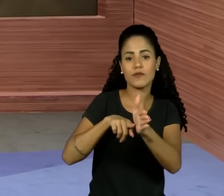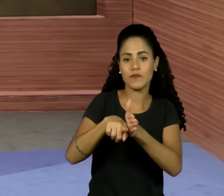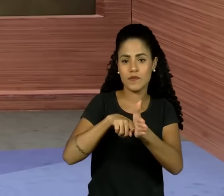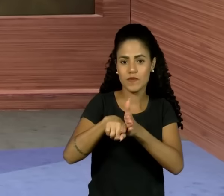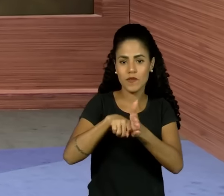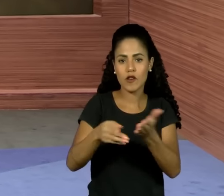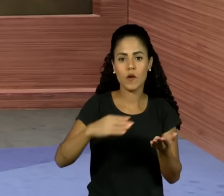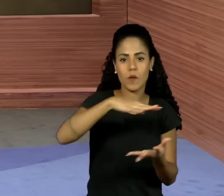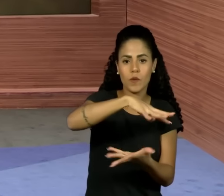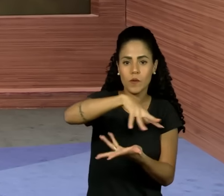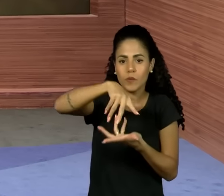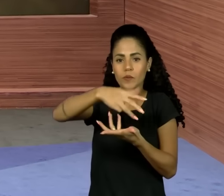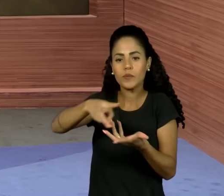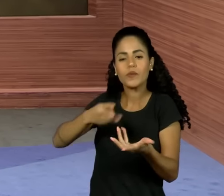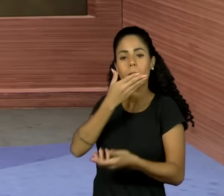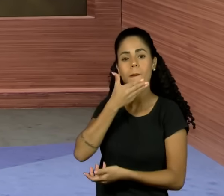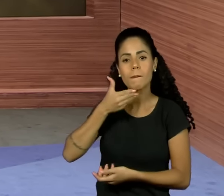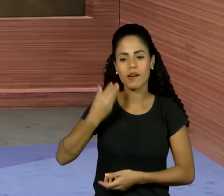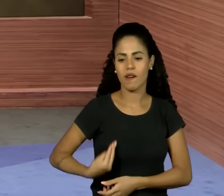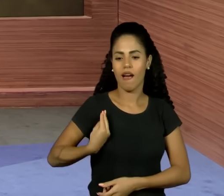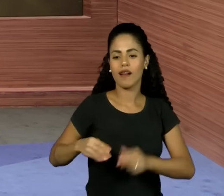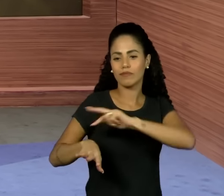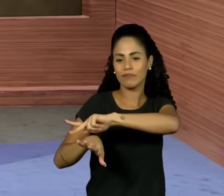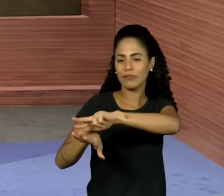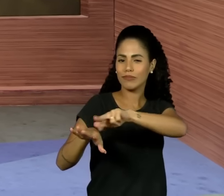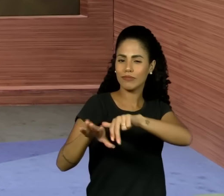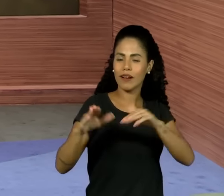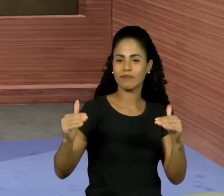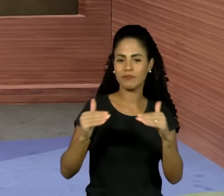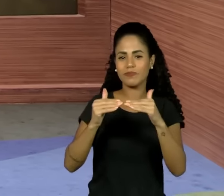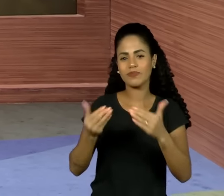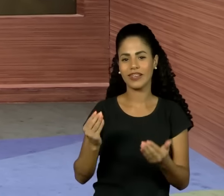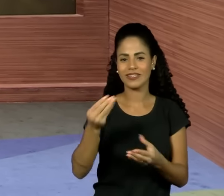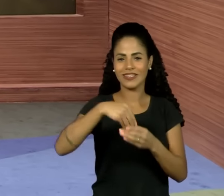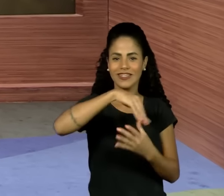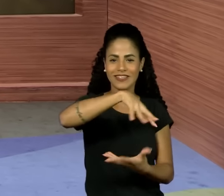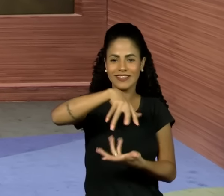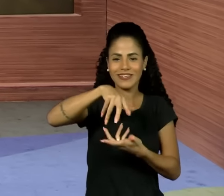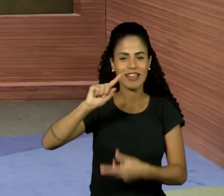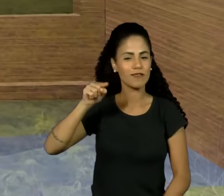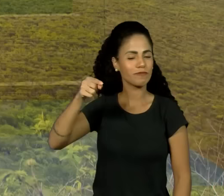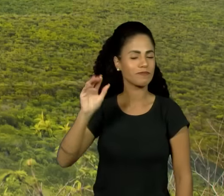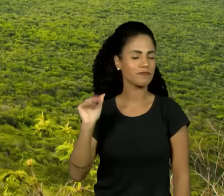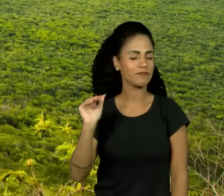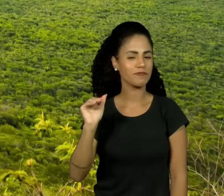pesquisas por um mundo melhor para todas as formas de vida da Terra. Até lá!